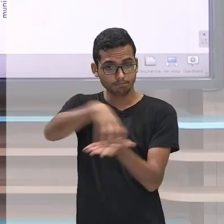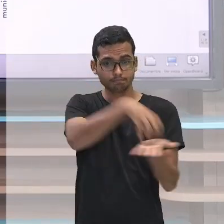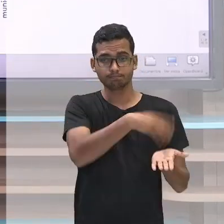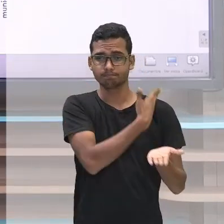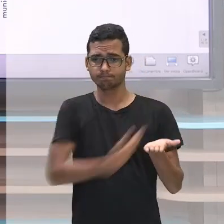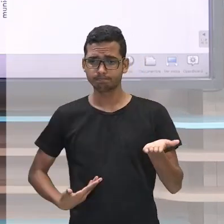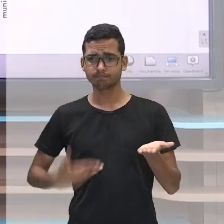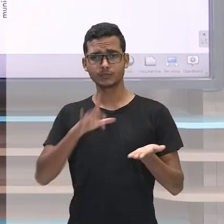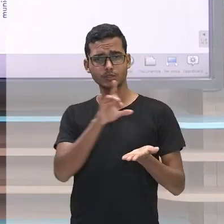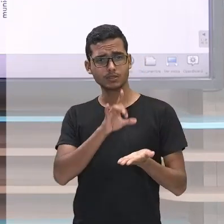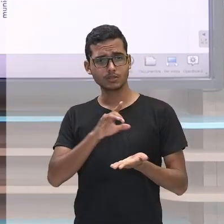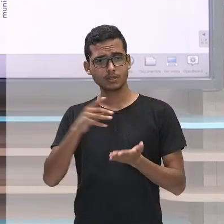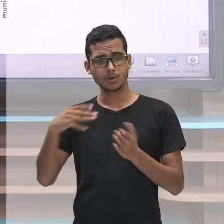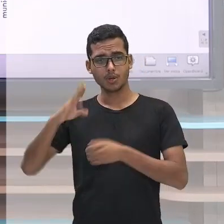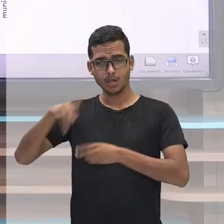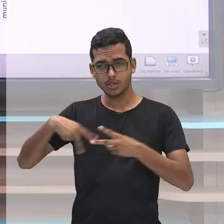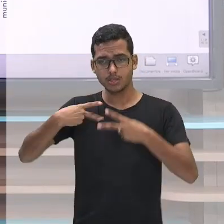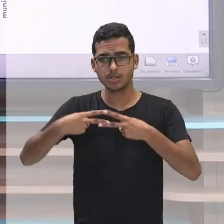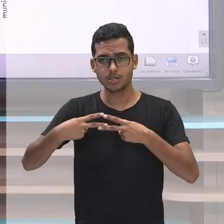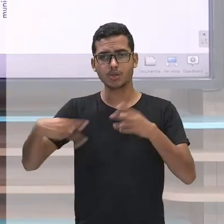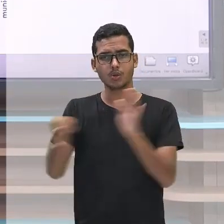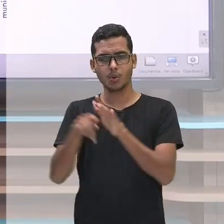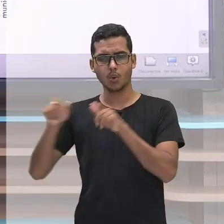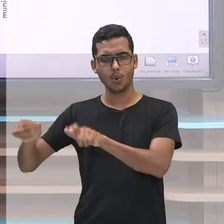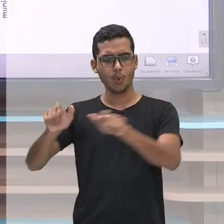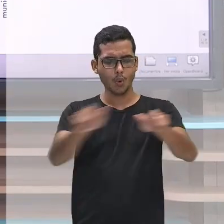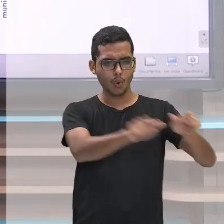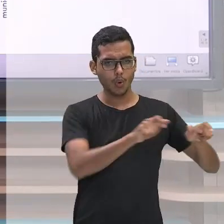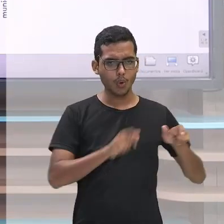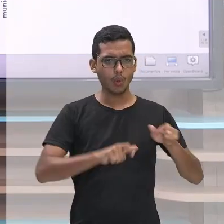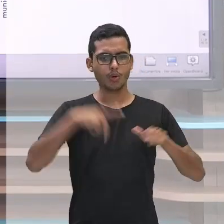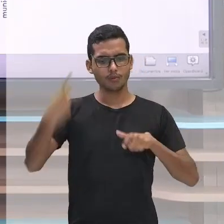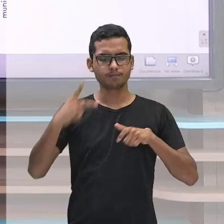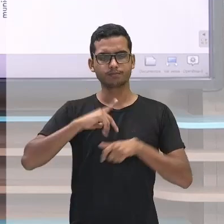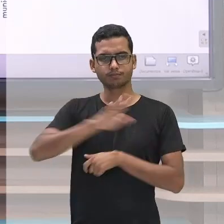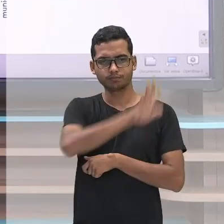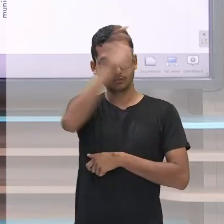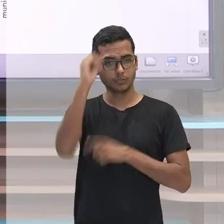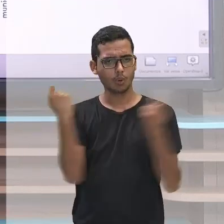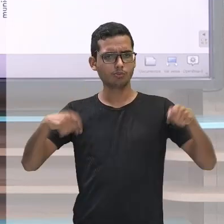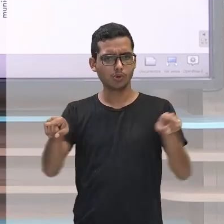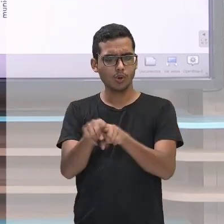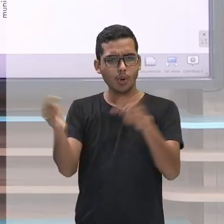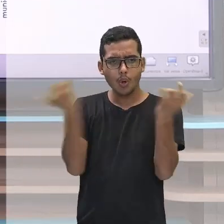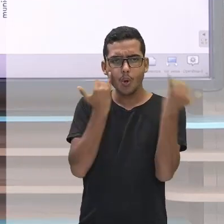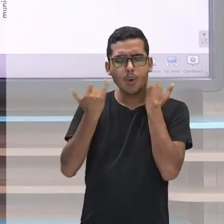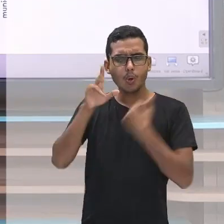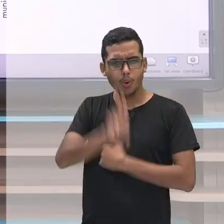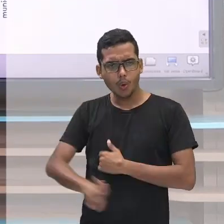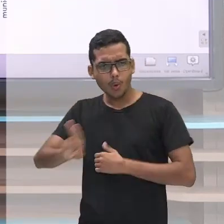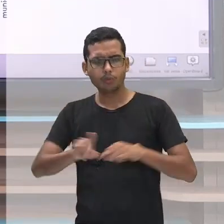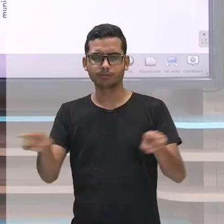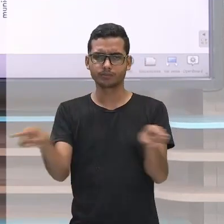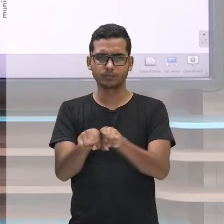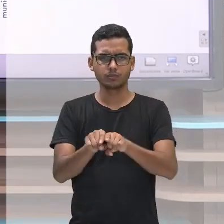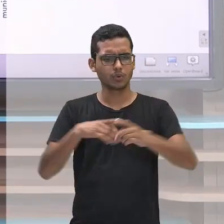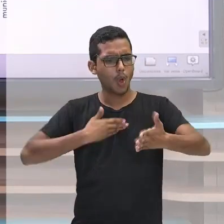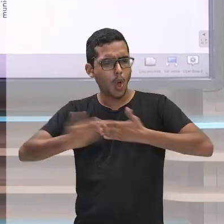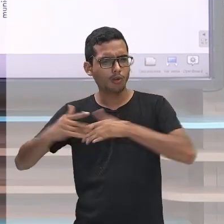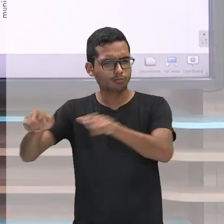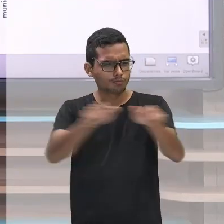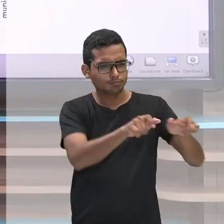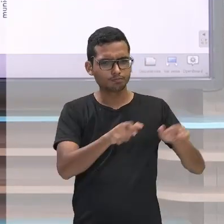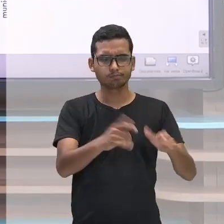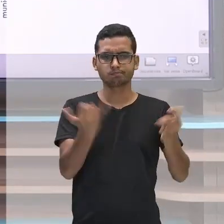cada governo, cada administração de cada localidade, podem também utilizar esses dados, gente, para